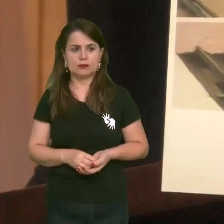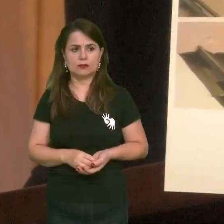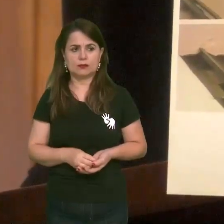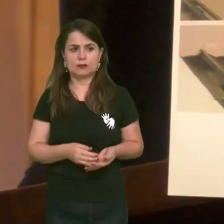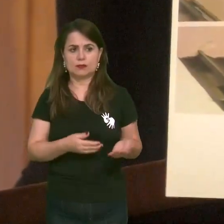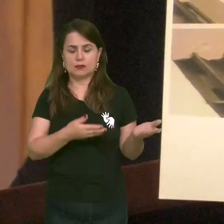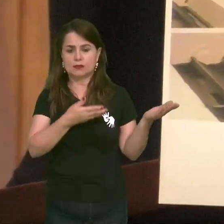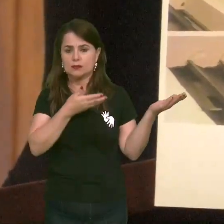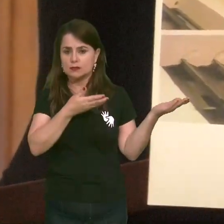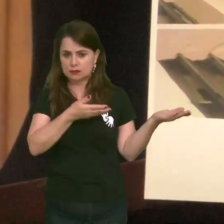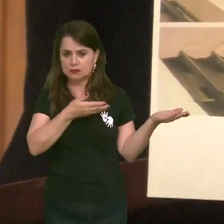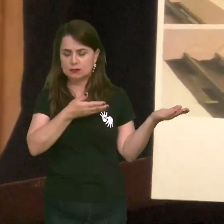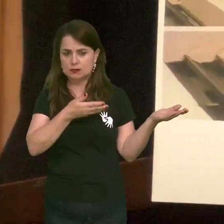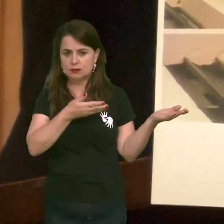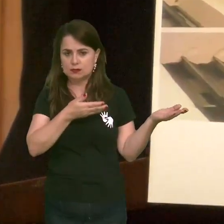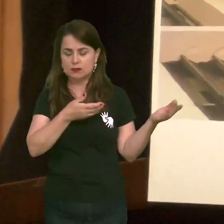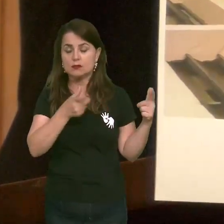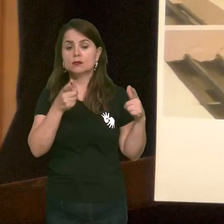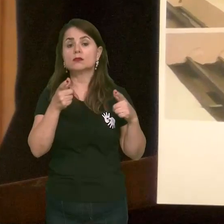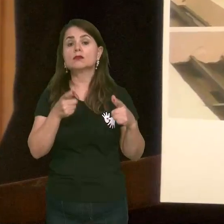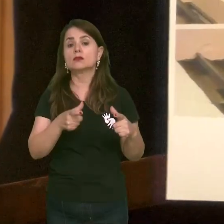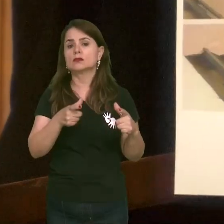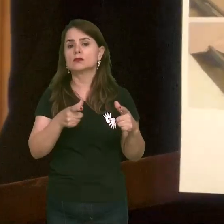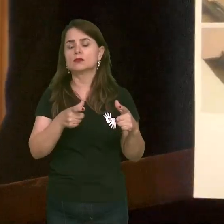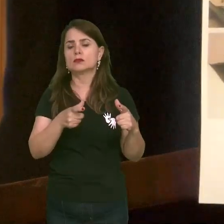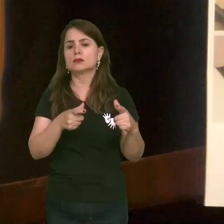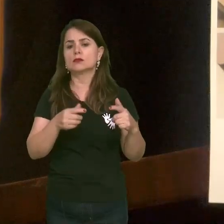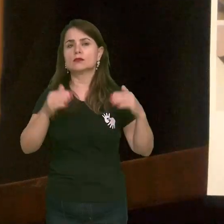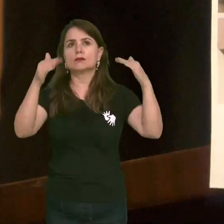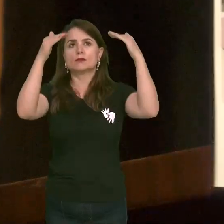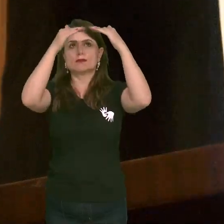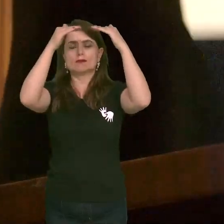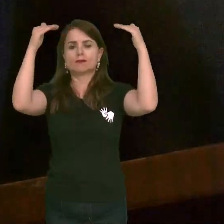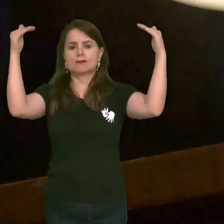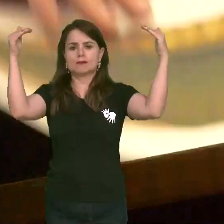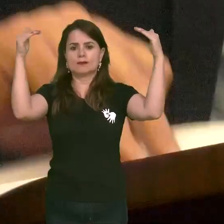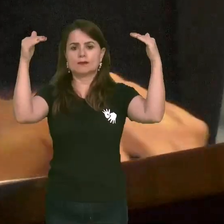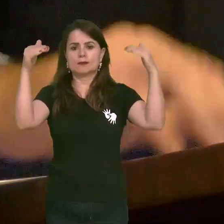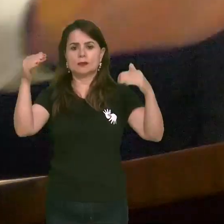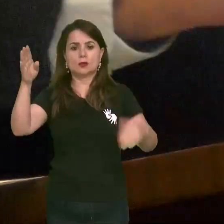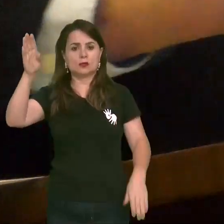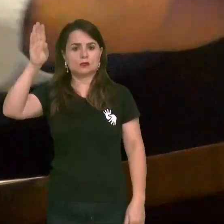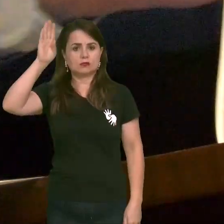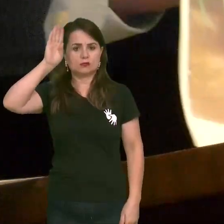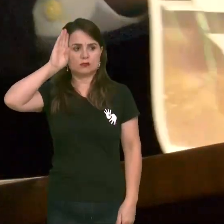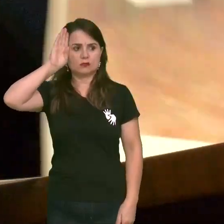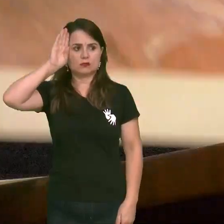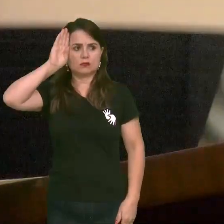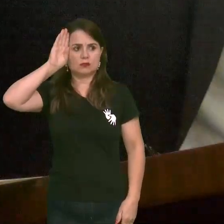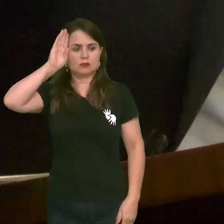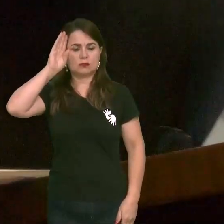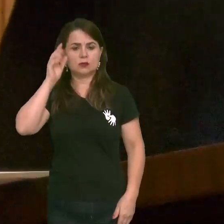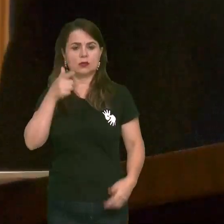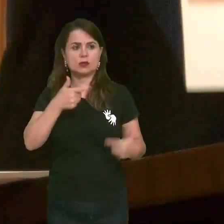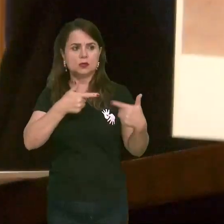Esse é o estado lá do teto do Tiro de Guerra tem essa próxima aqui olha o chão